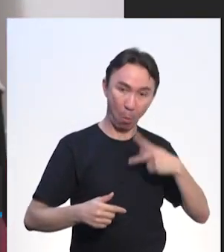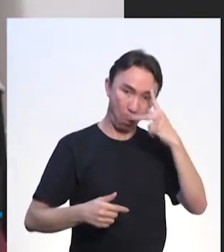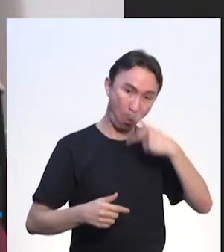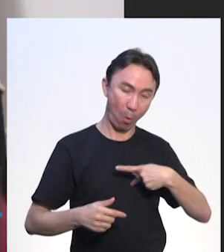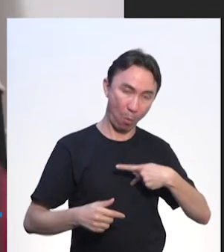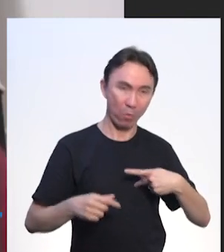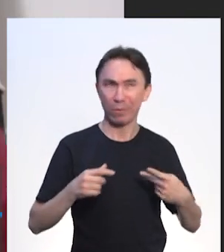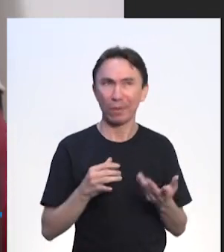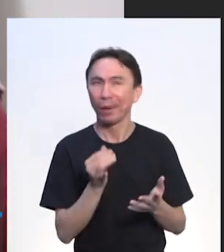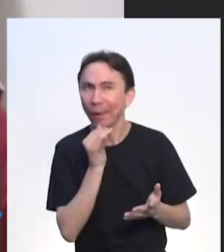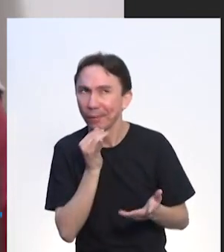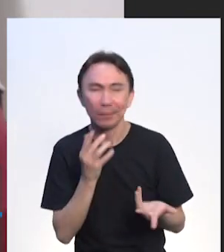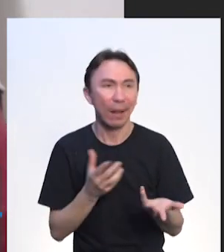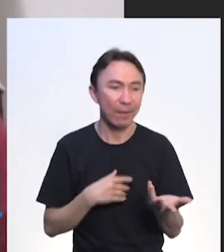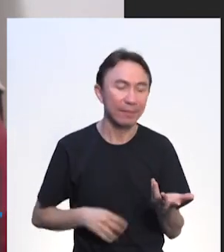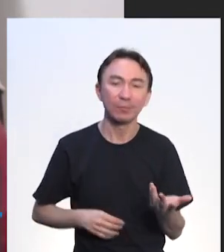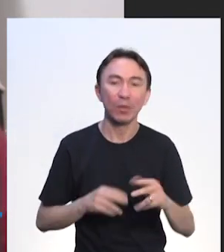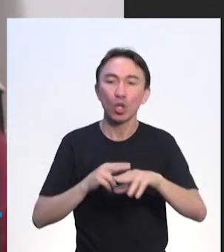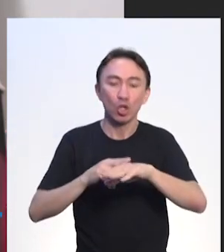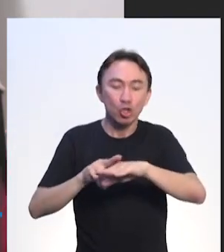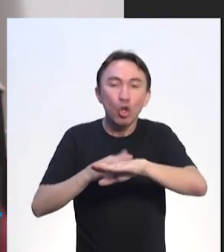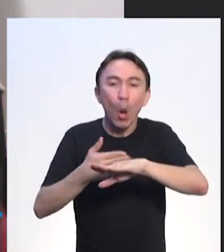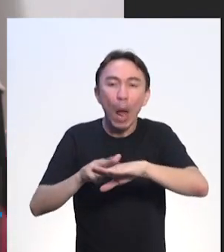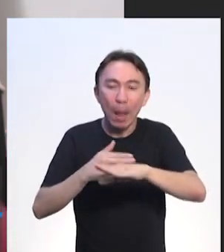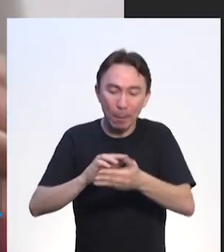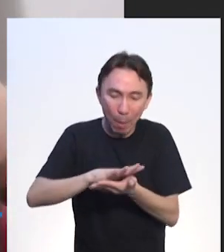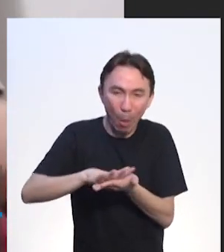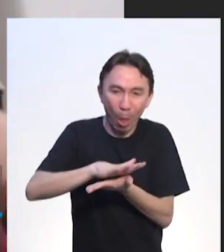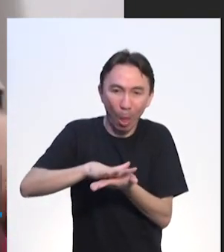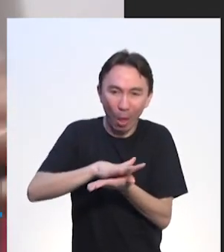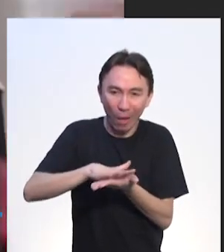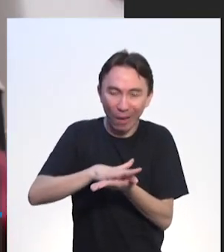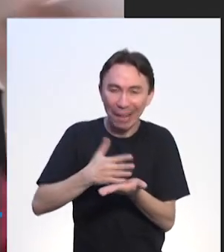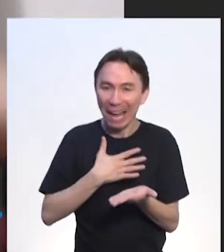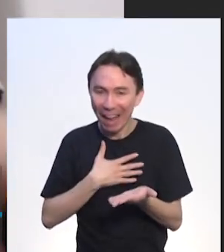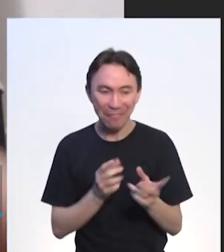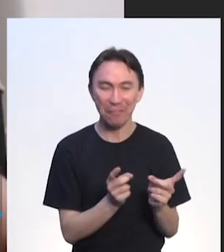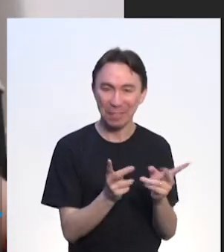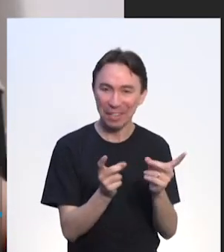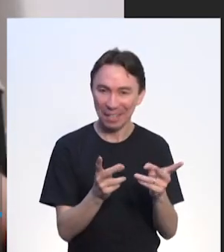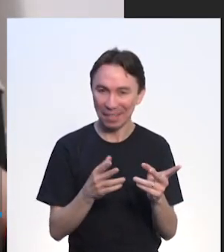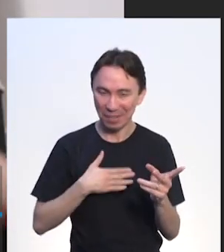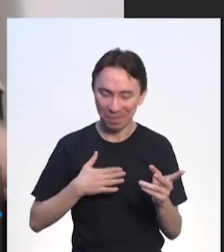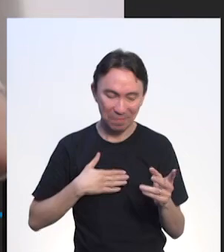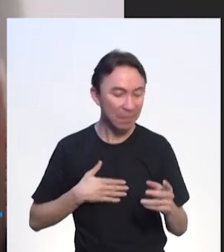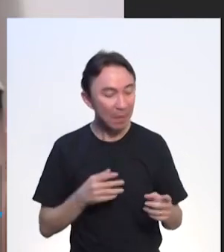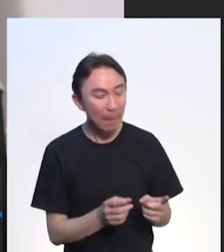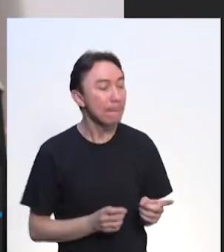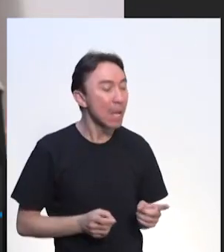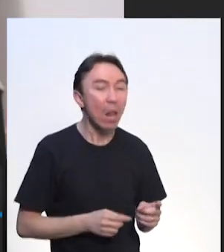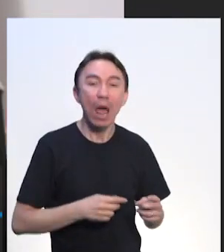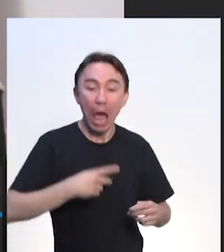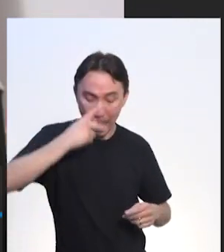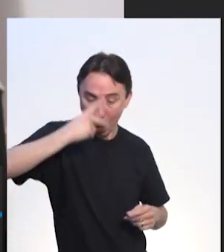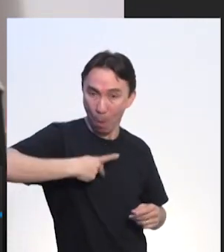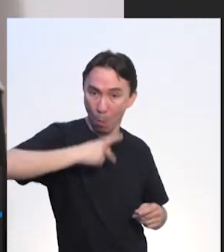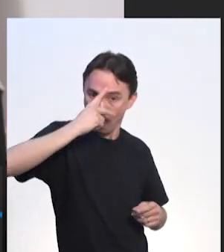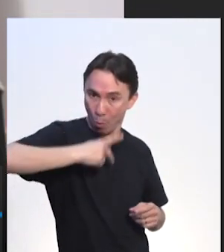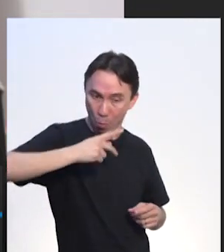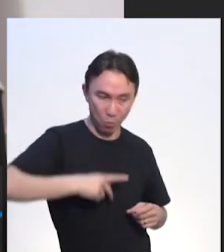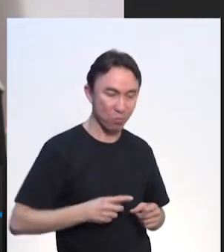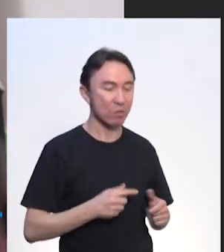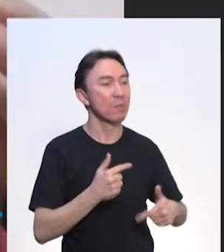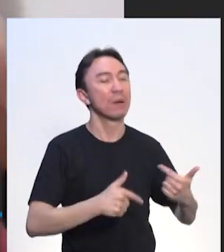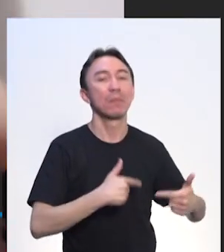abrir minha loja de brigadeiros, né? Então, quer dizer que eu estou trabalhando por mim mesma. Isso seria o trabalho autônomo. É